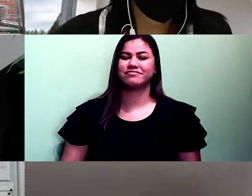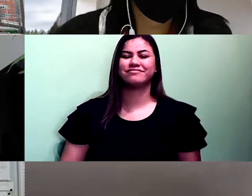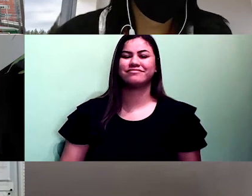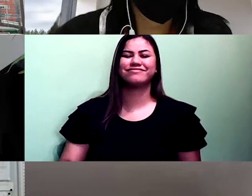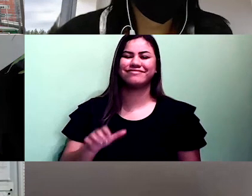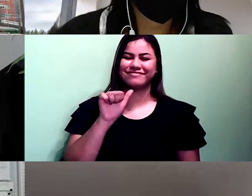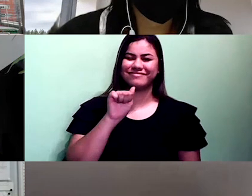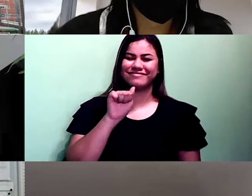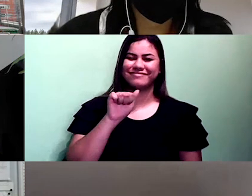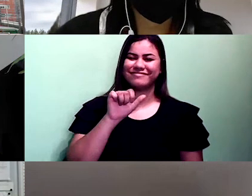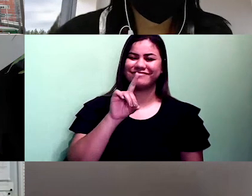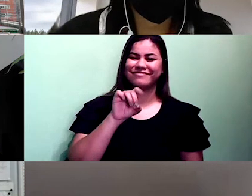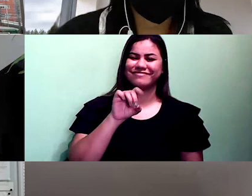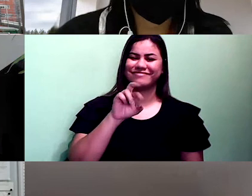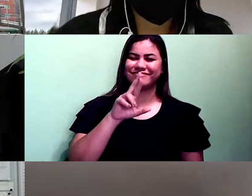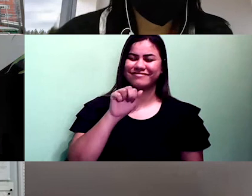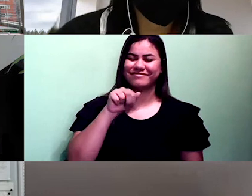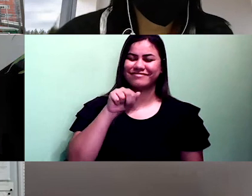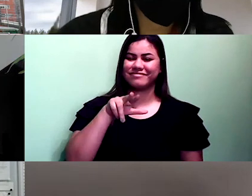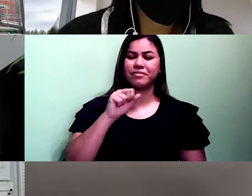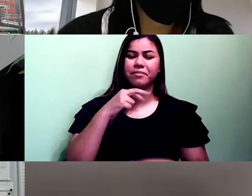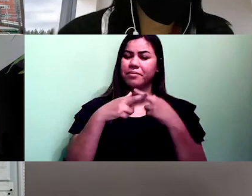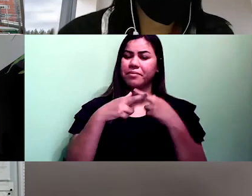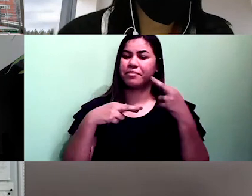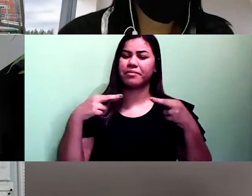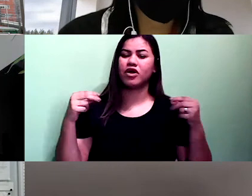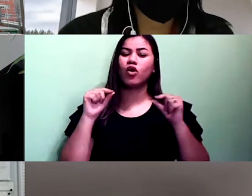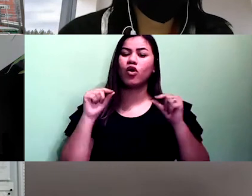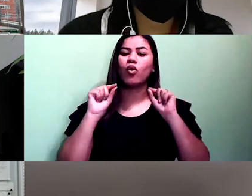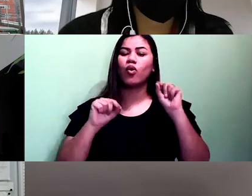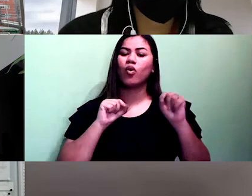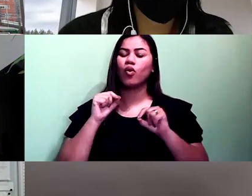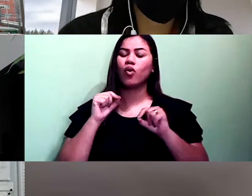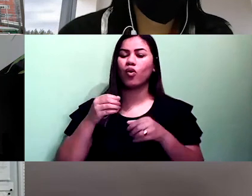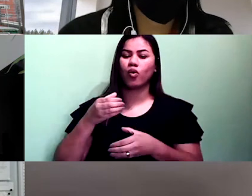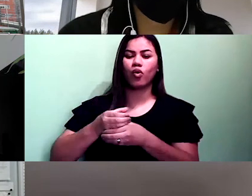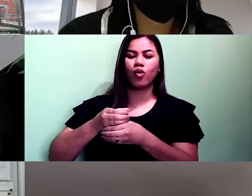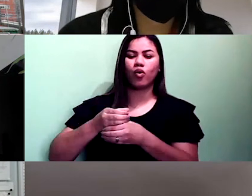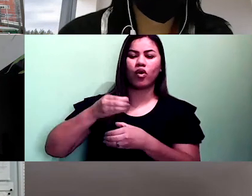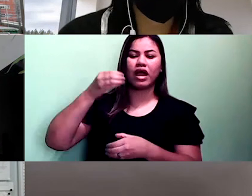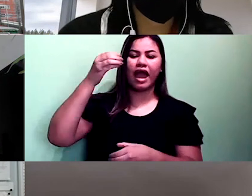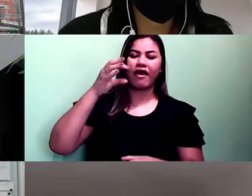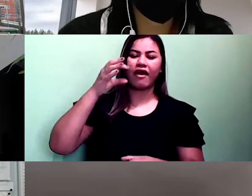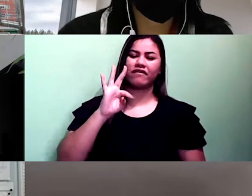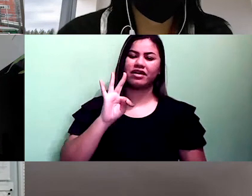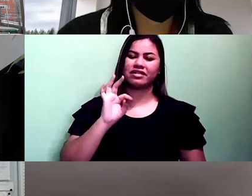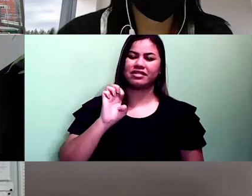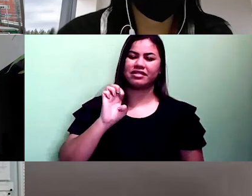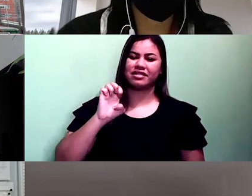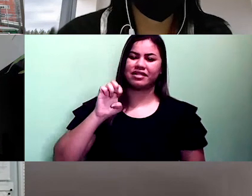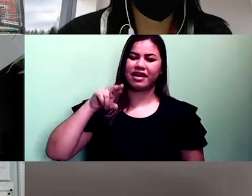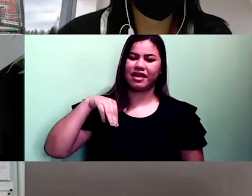Adriana. Adriana ganhou uma garrafa térmica.